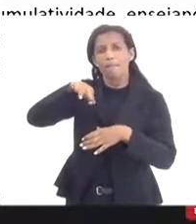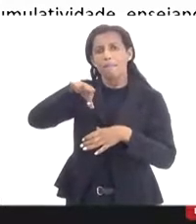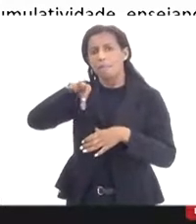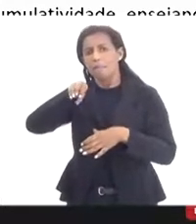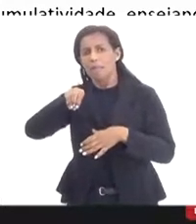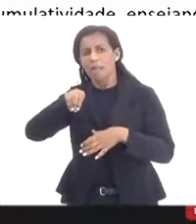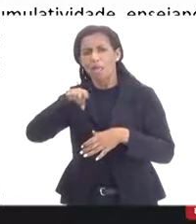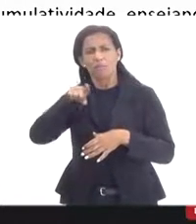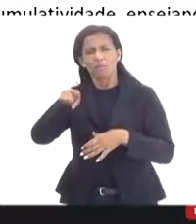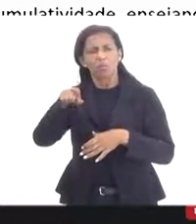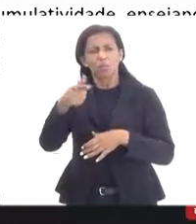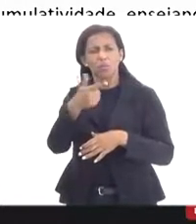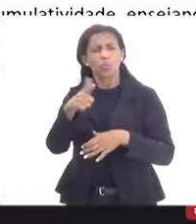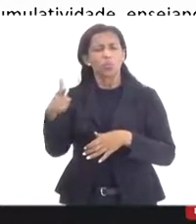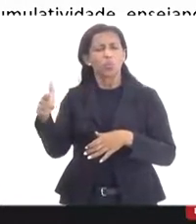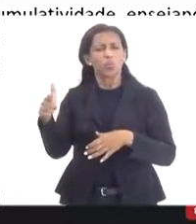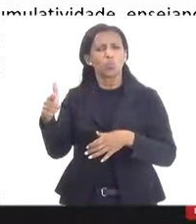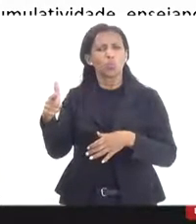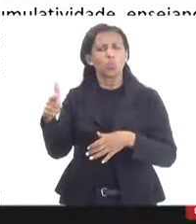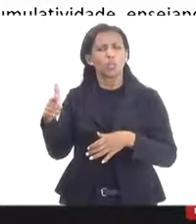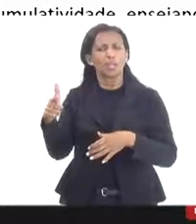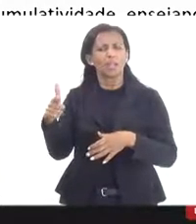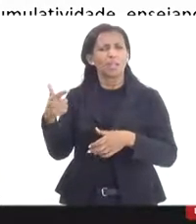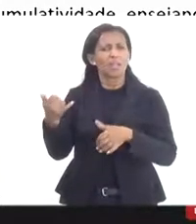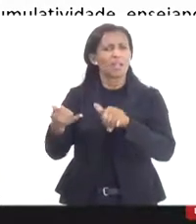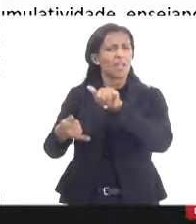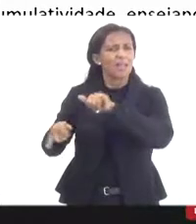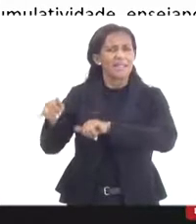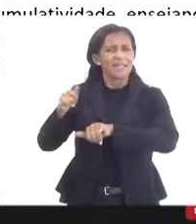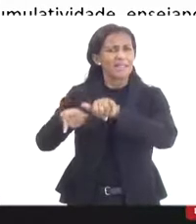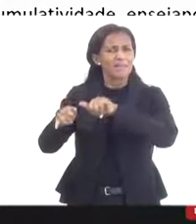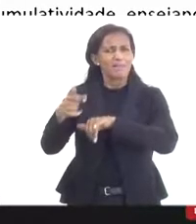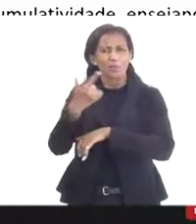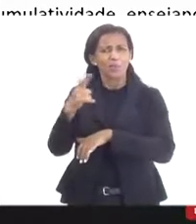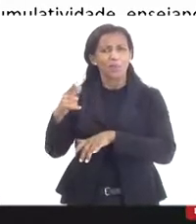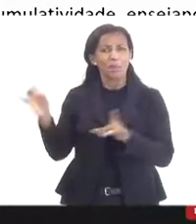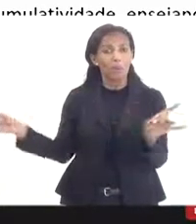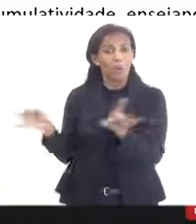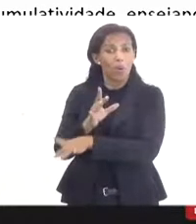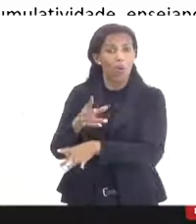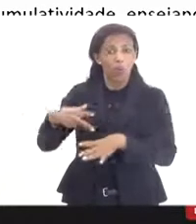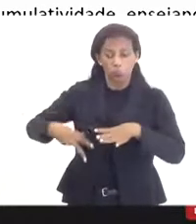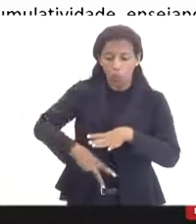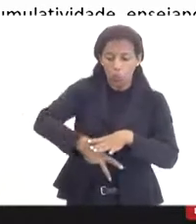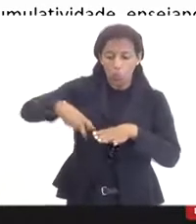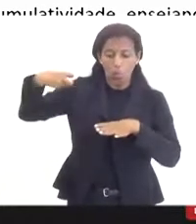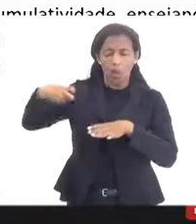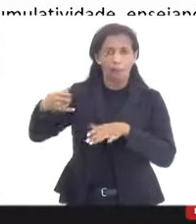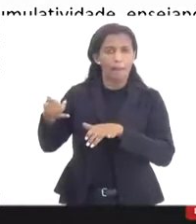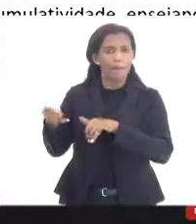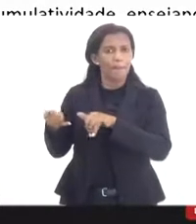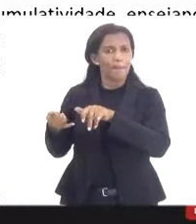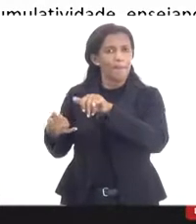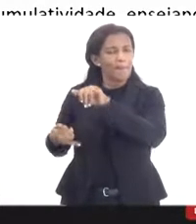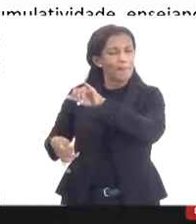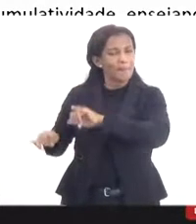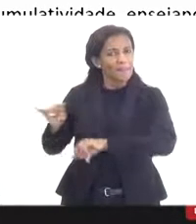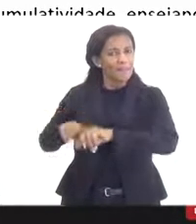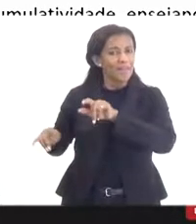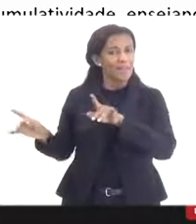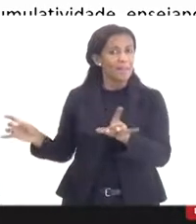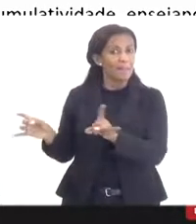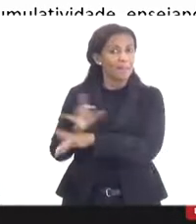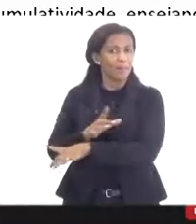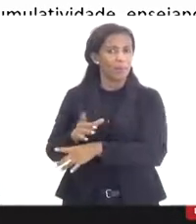daqueles produtos ali integrando o minério, porque o minério sai pronto e acabado. Então, o requisito de consumir e integrar o